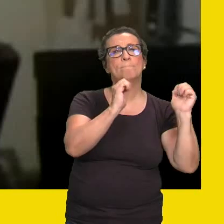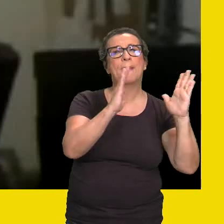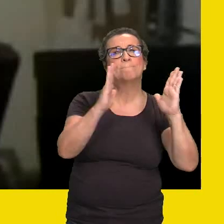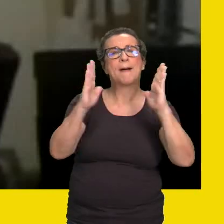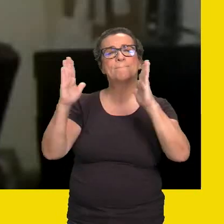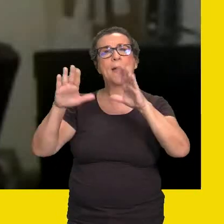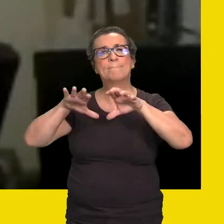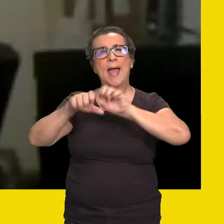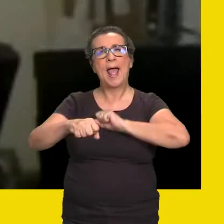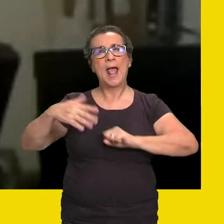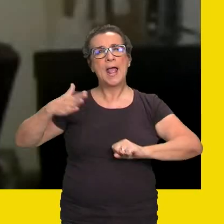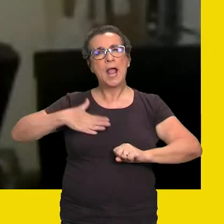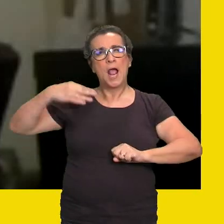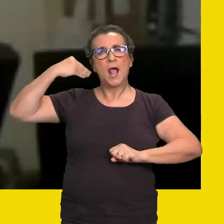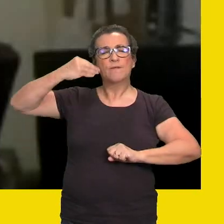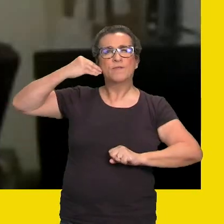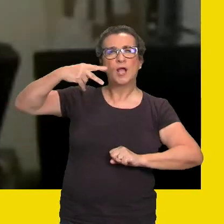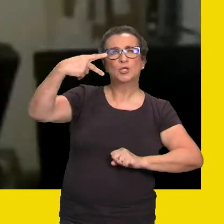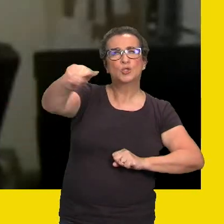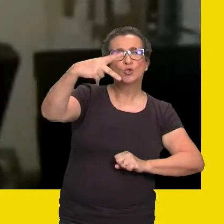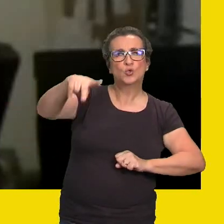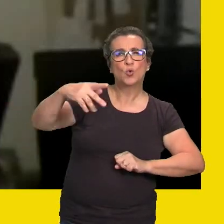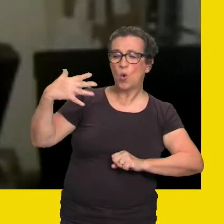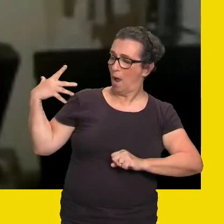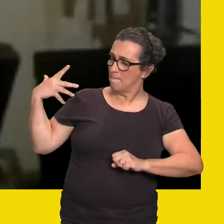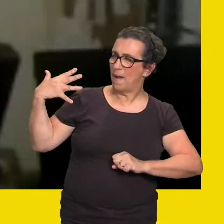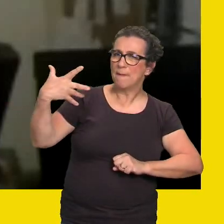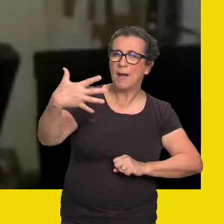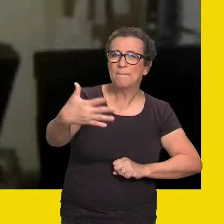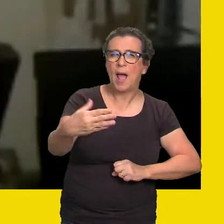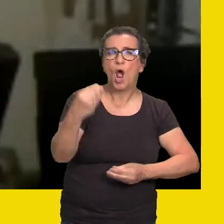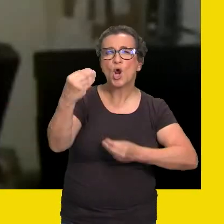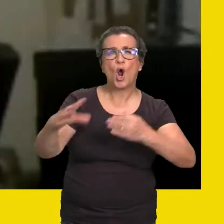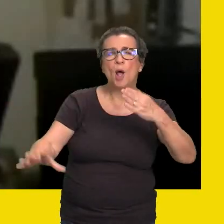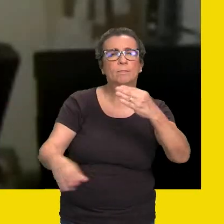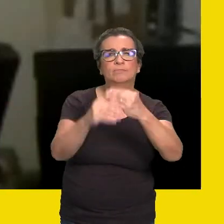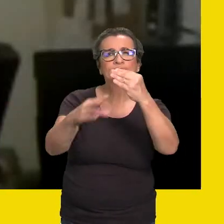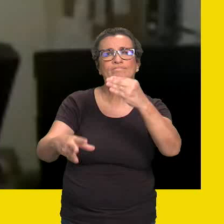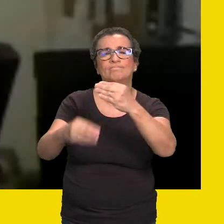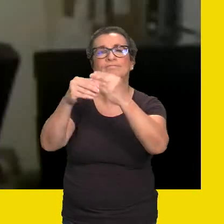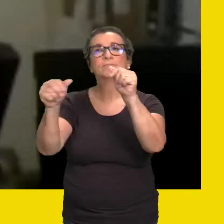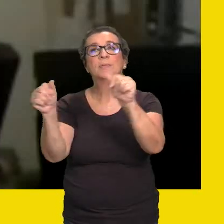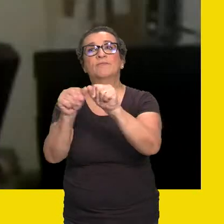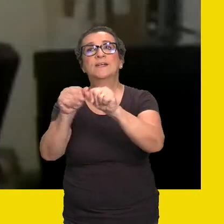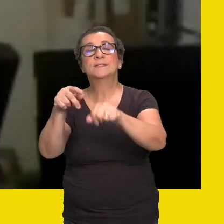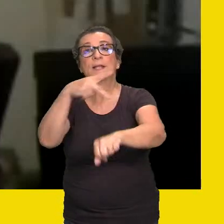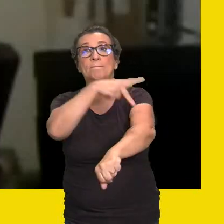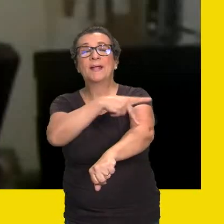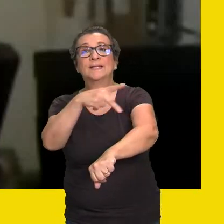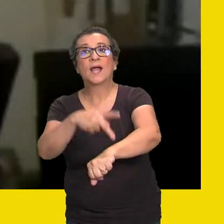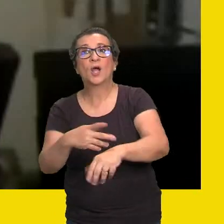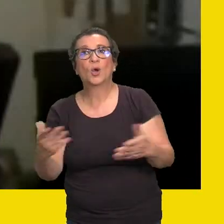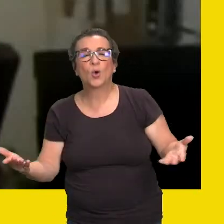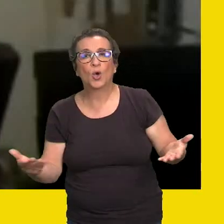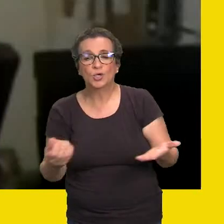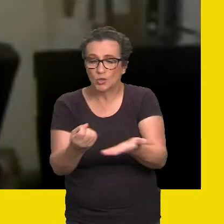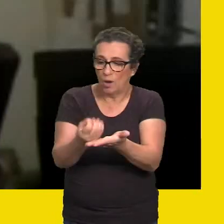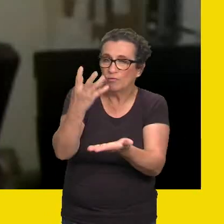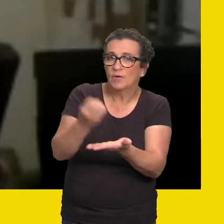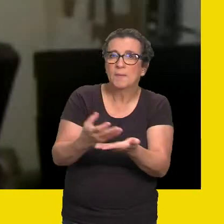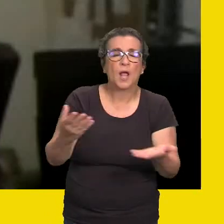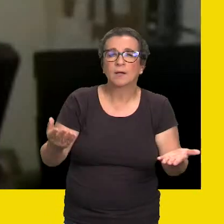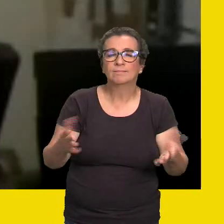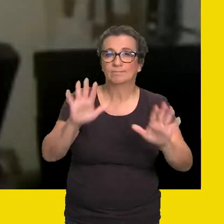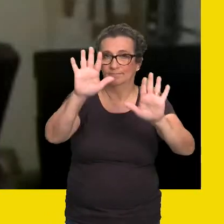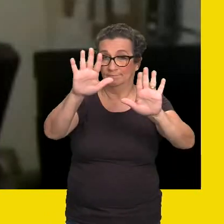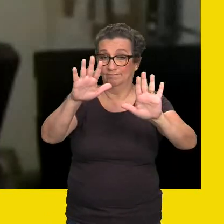que você vivencia ou vivenciou na sua trajetória contribuem para fazer pedagógico, né, alfabetizador?